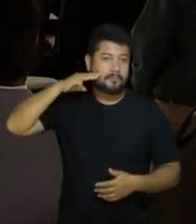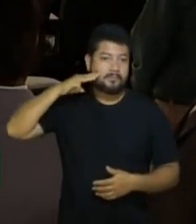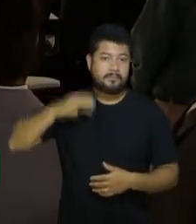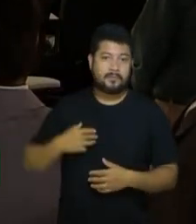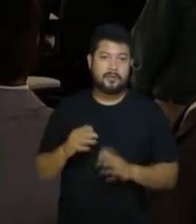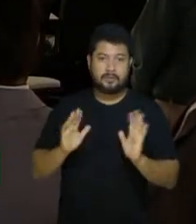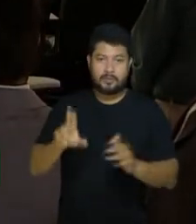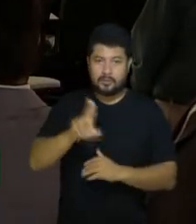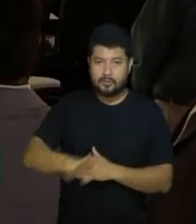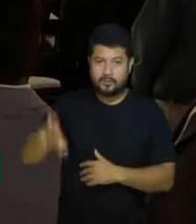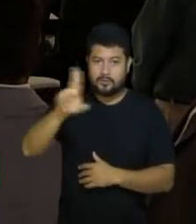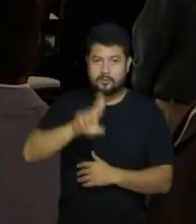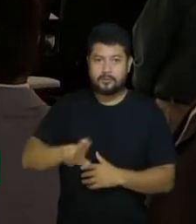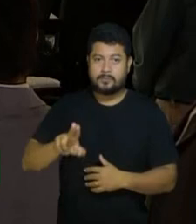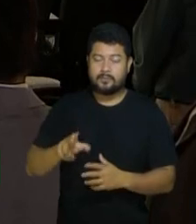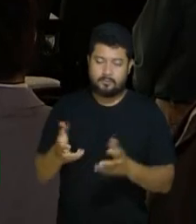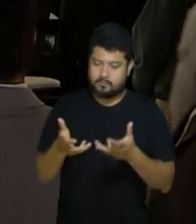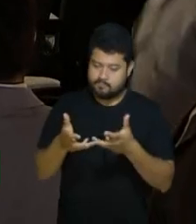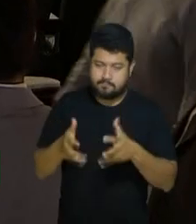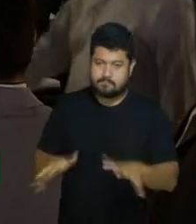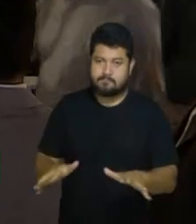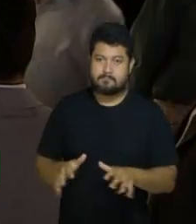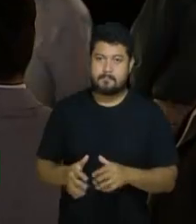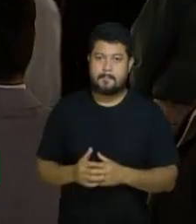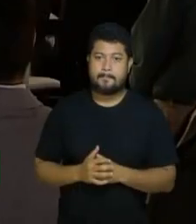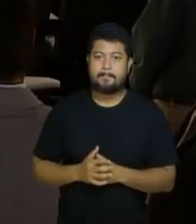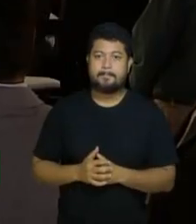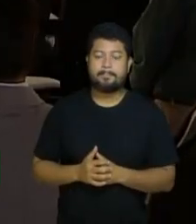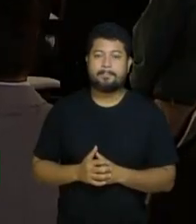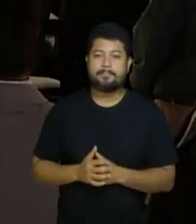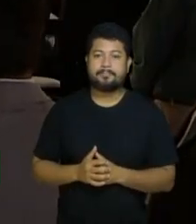uso da palavra, está abrindo mão de espaço.